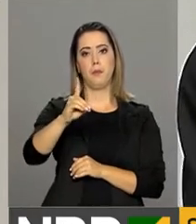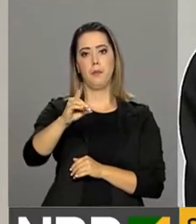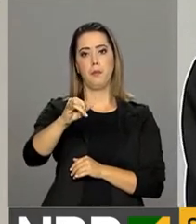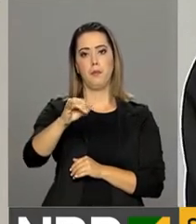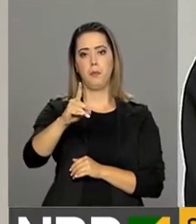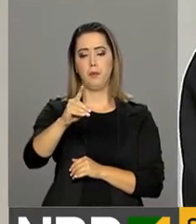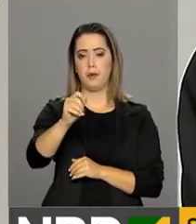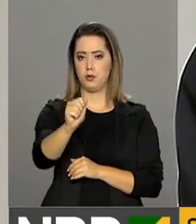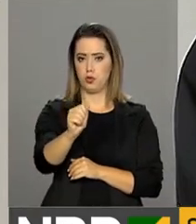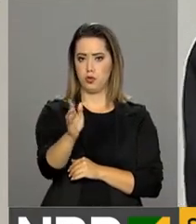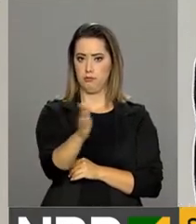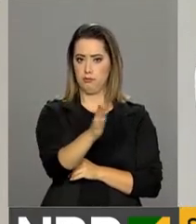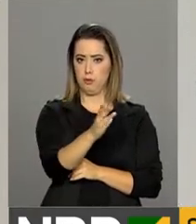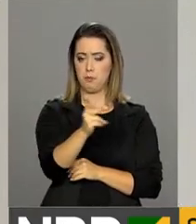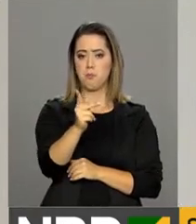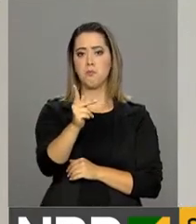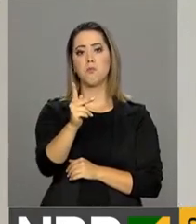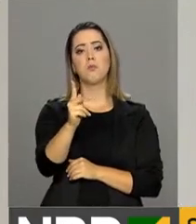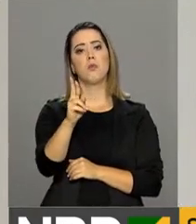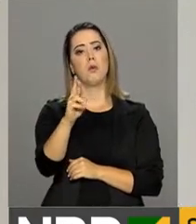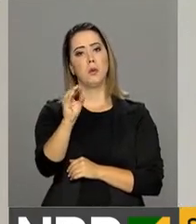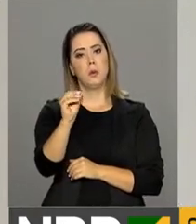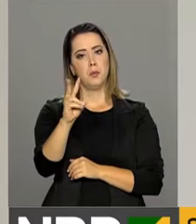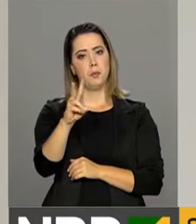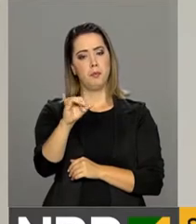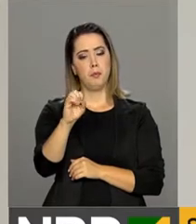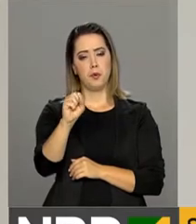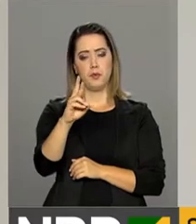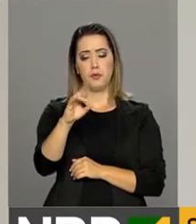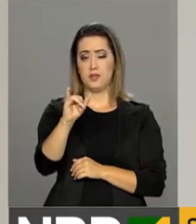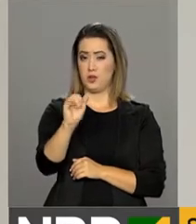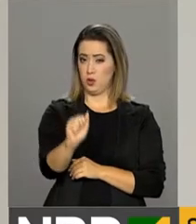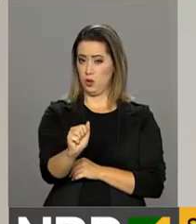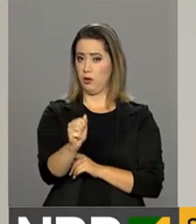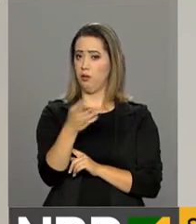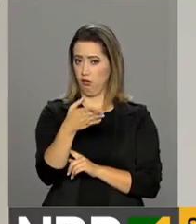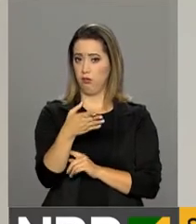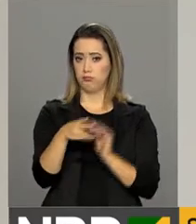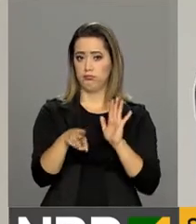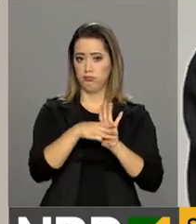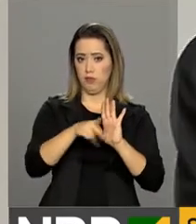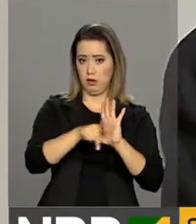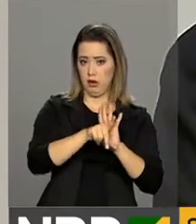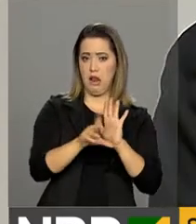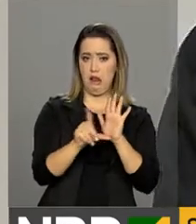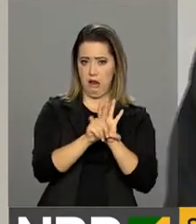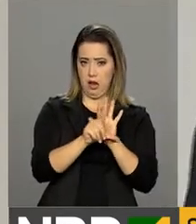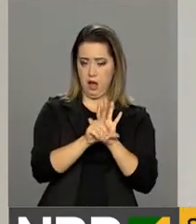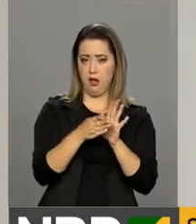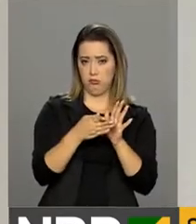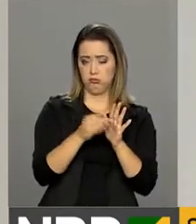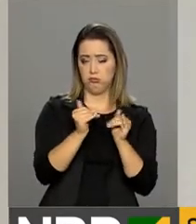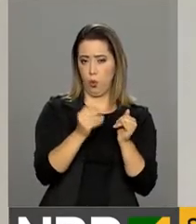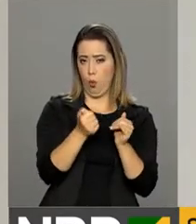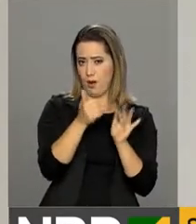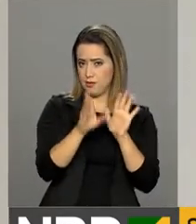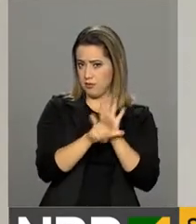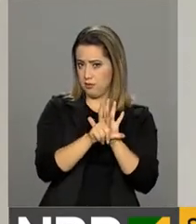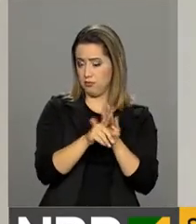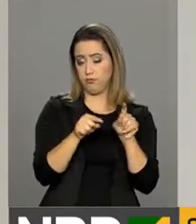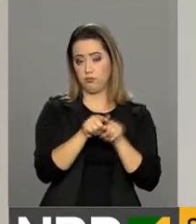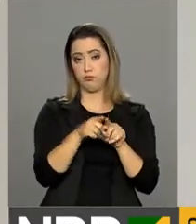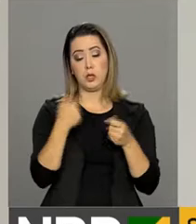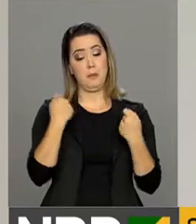reforma do ensino médio vai ficar mais 20 anos tramitando e o brasil tem pressa pra repetir a sua expressão